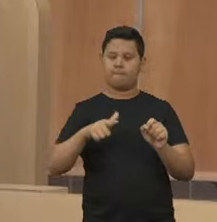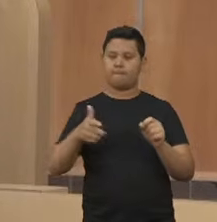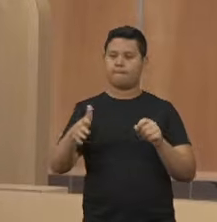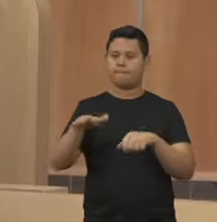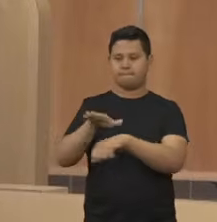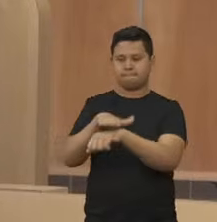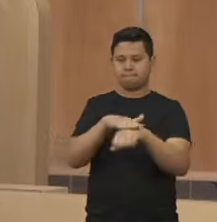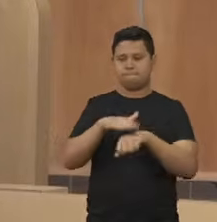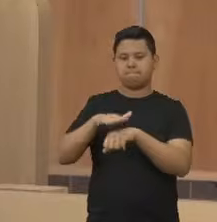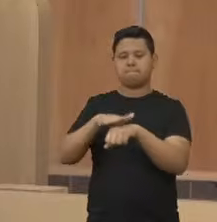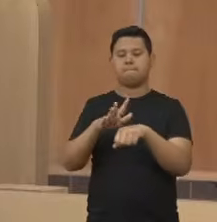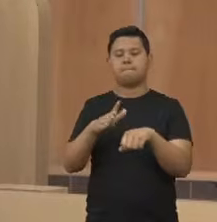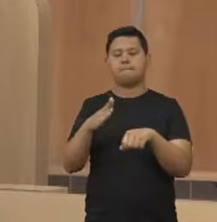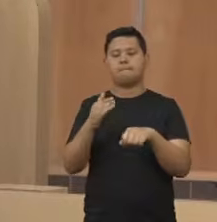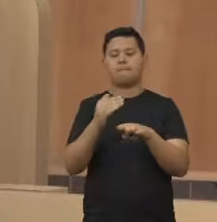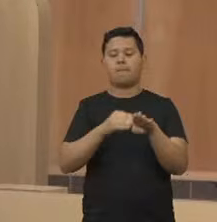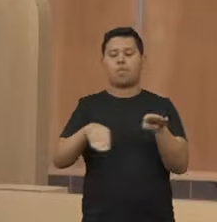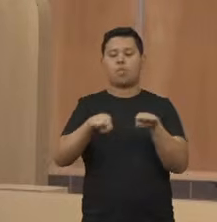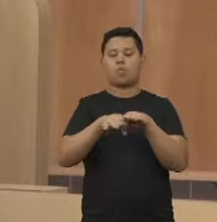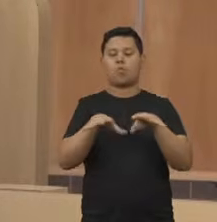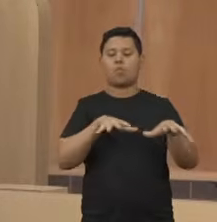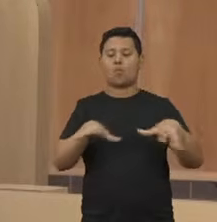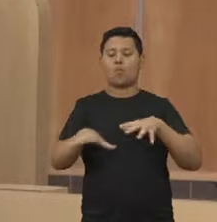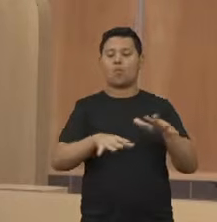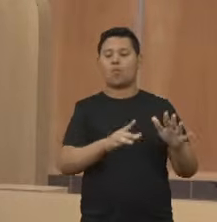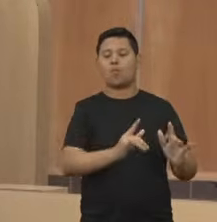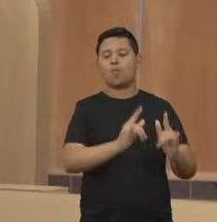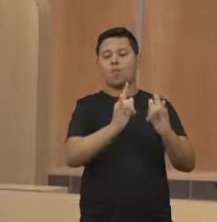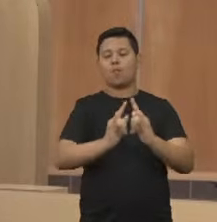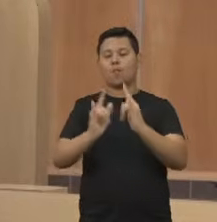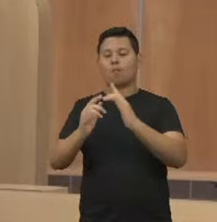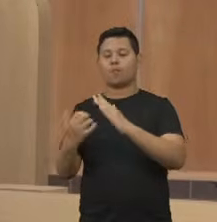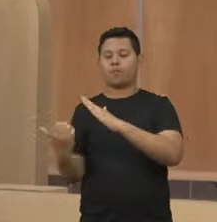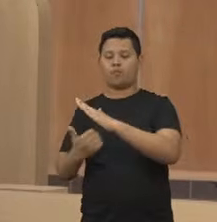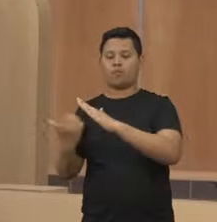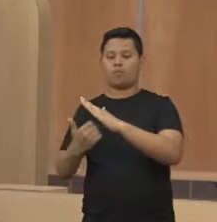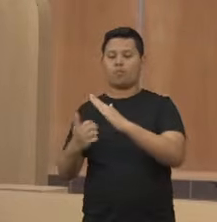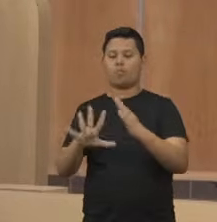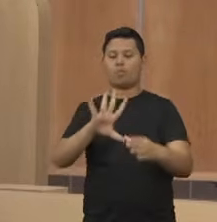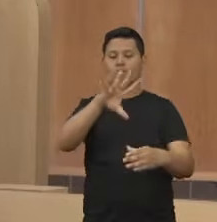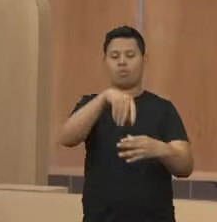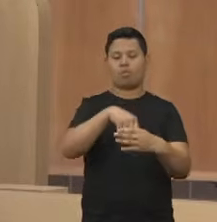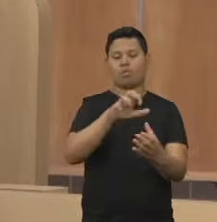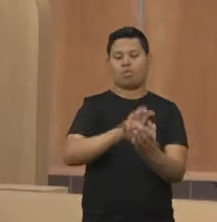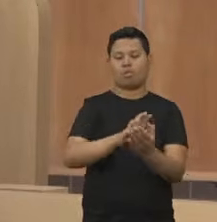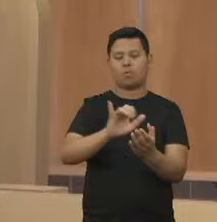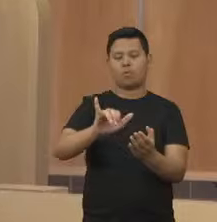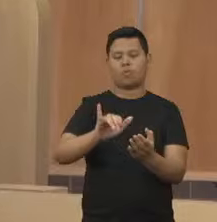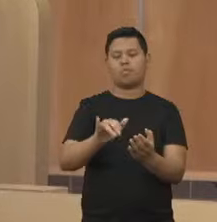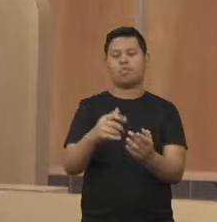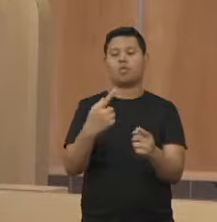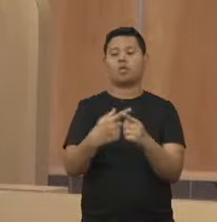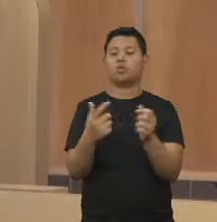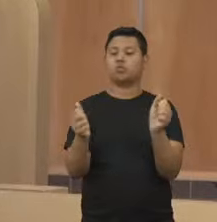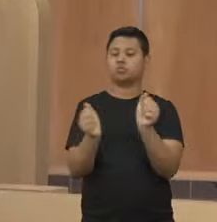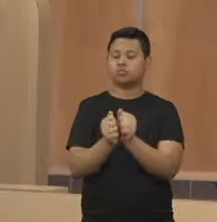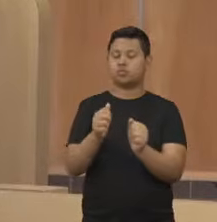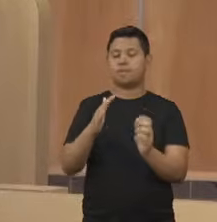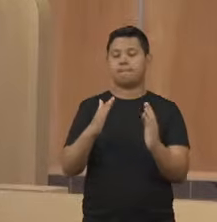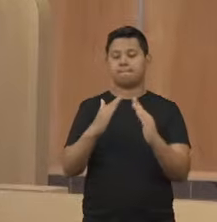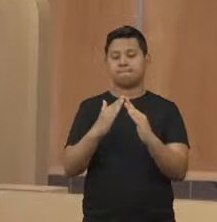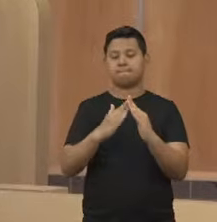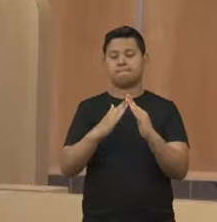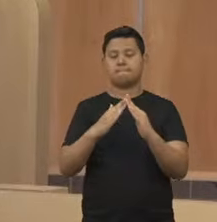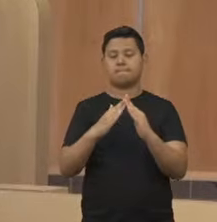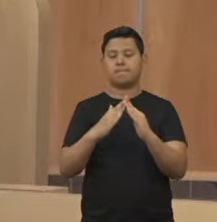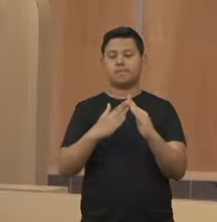atuando, no padrão urbanístico do empreendimento na cidade de Jacareí, através do programa Minha Casa Minha